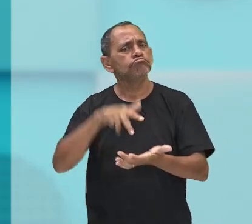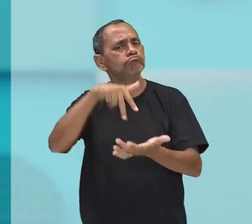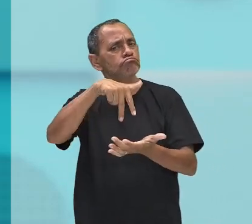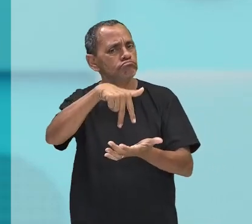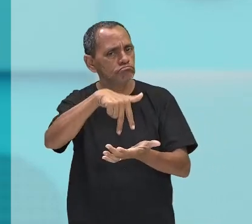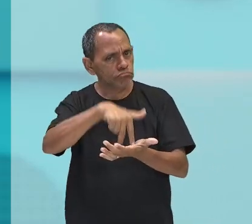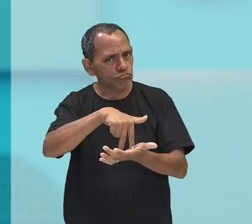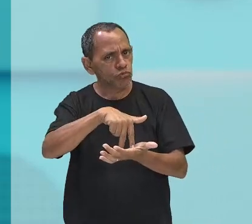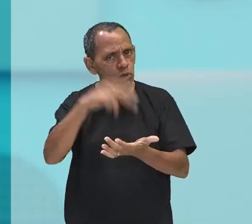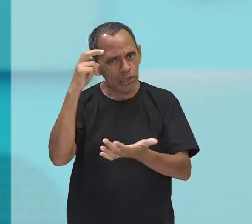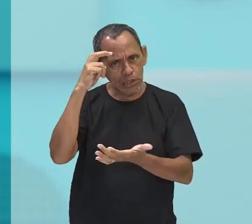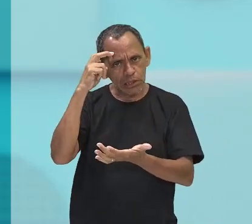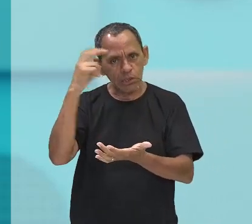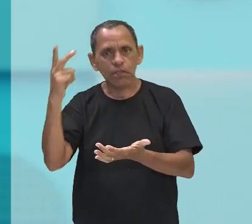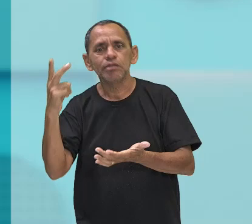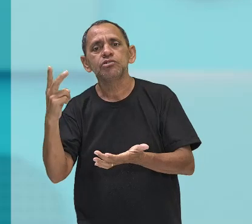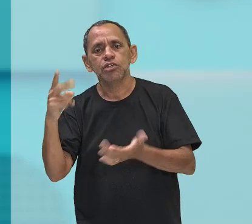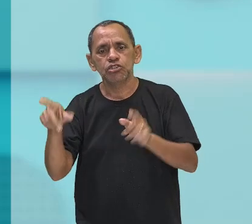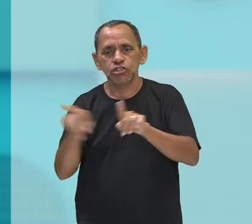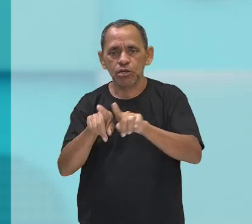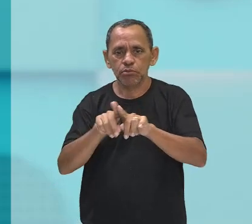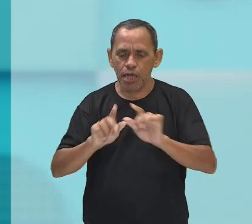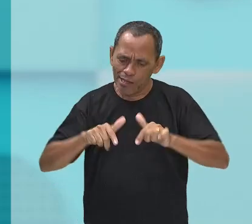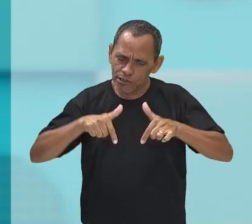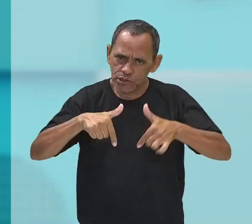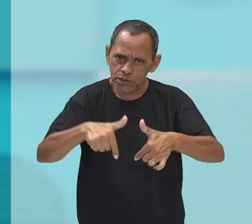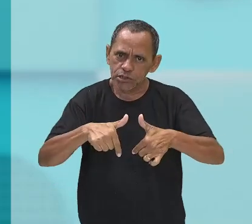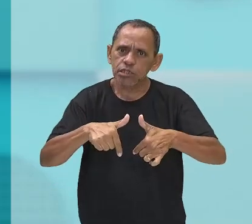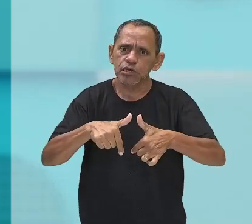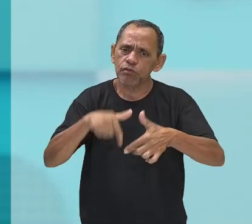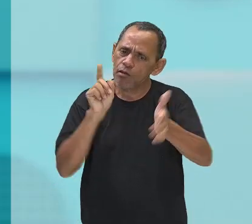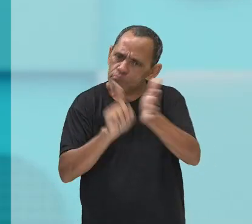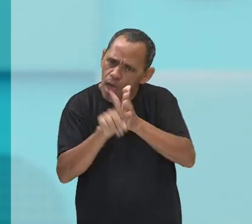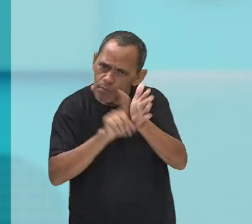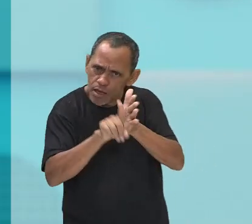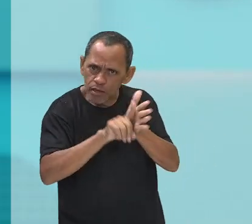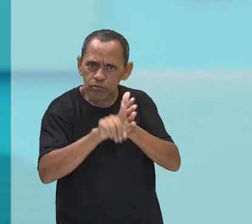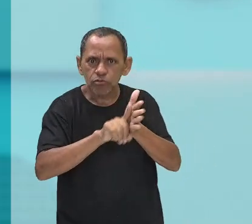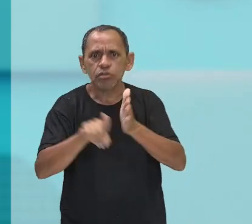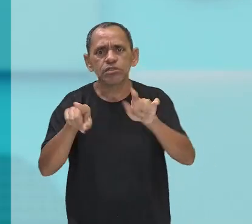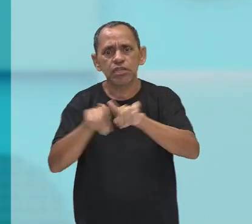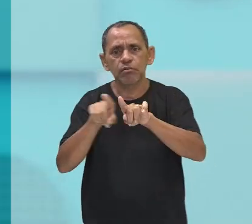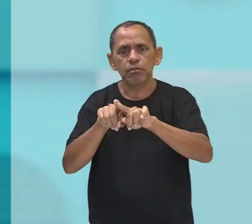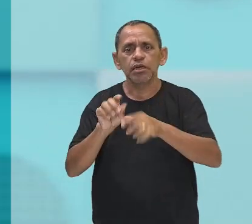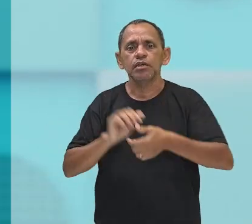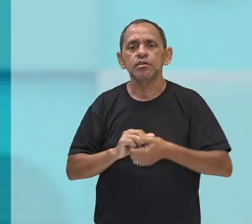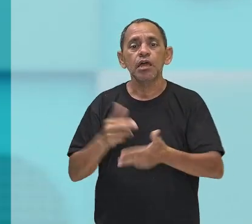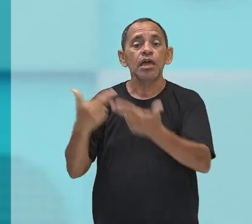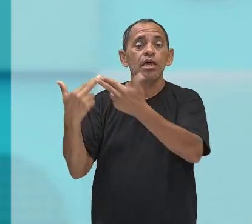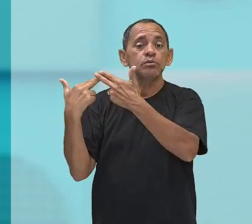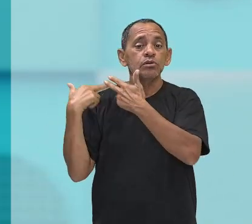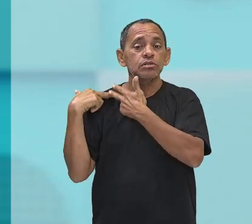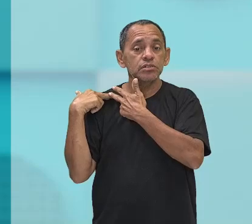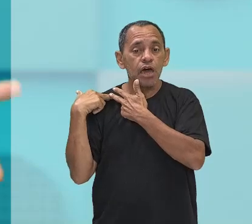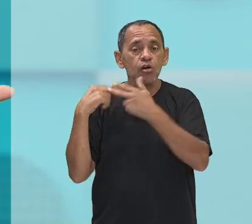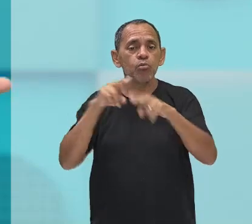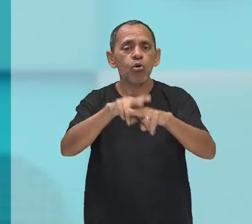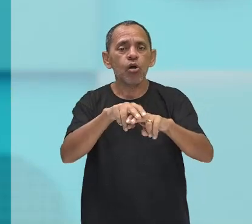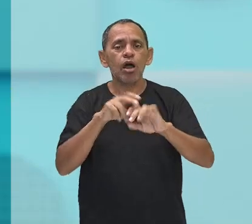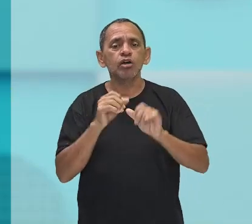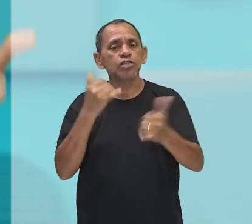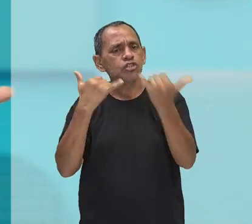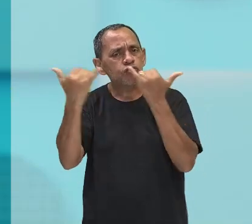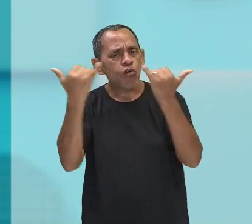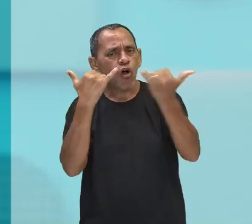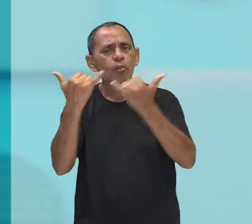postura inteligente, ativa, tá? Questionadora, irresponsável diante das informações e das situações